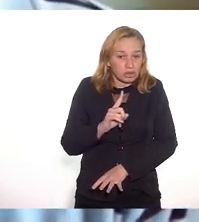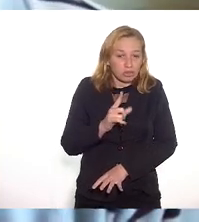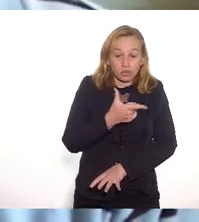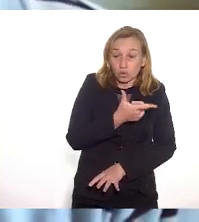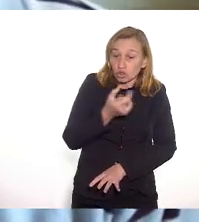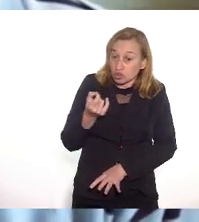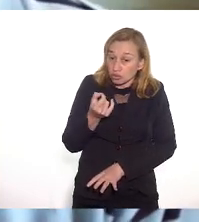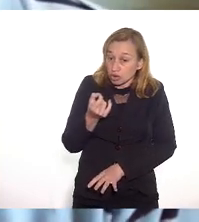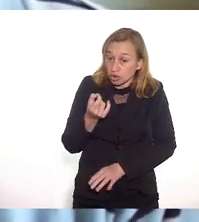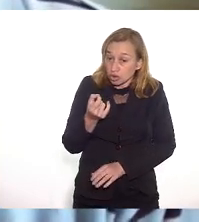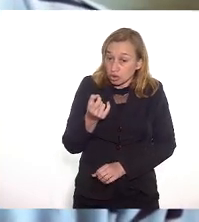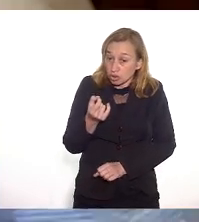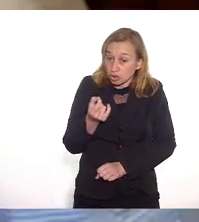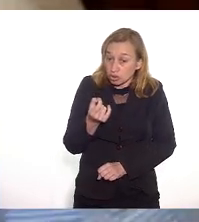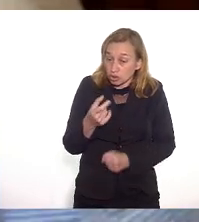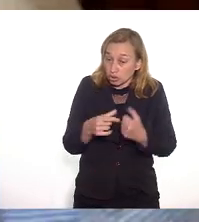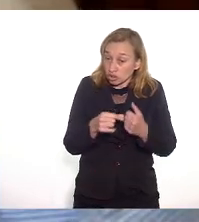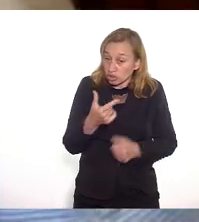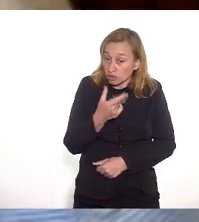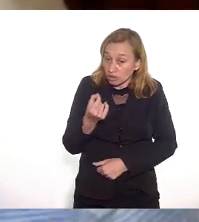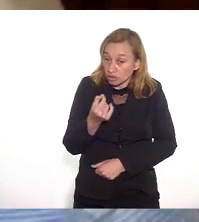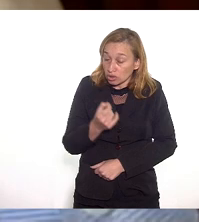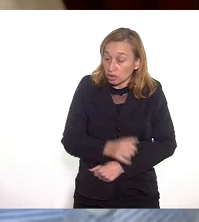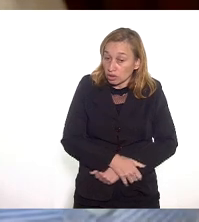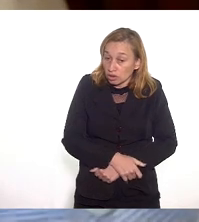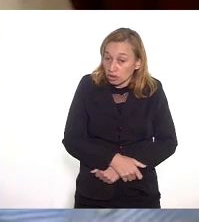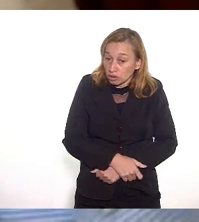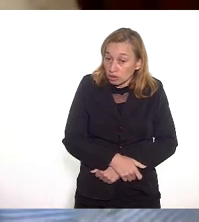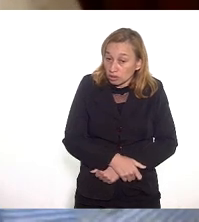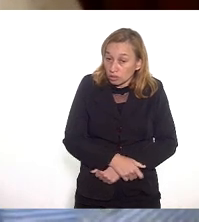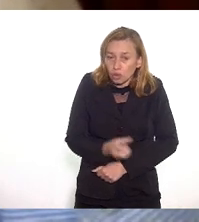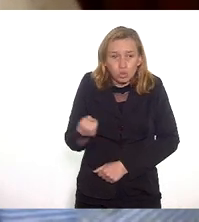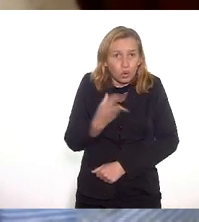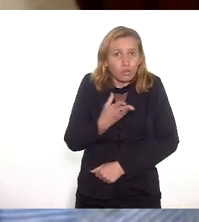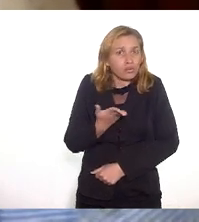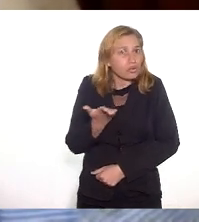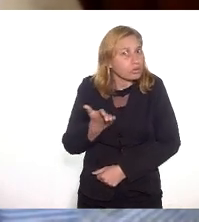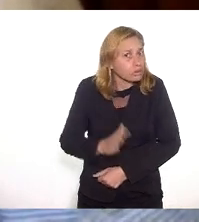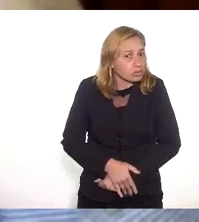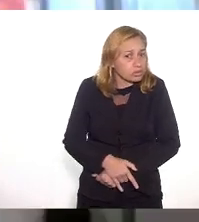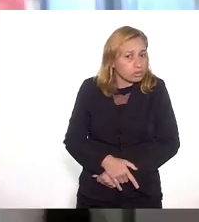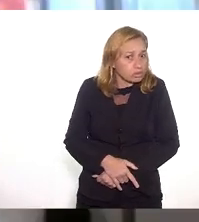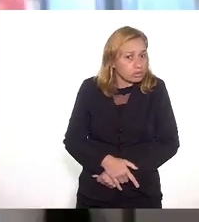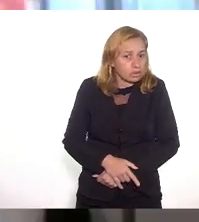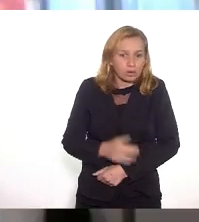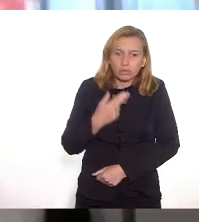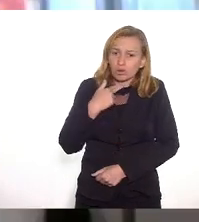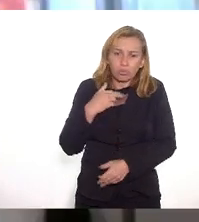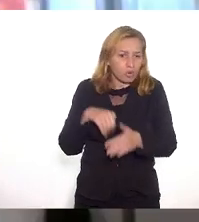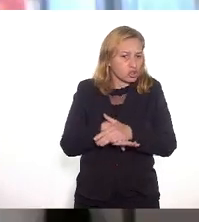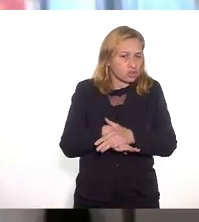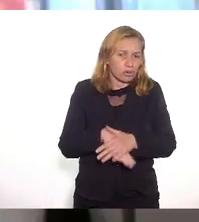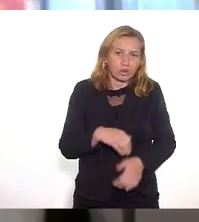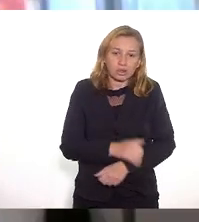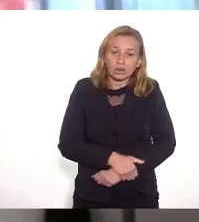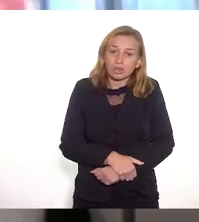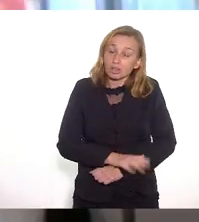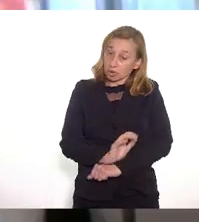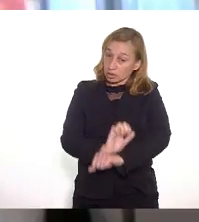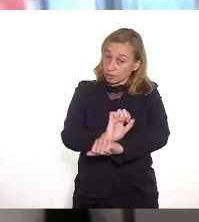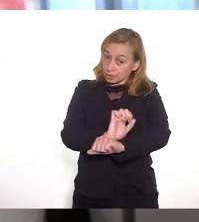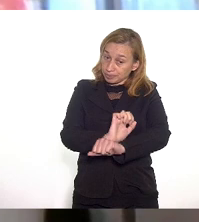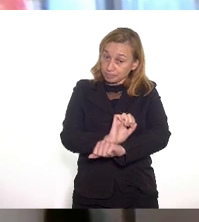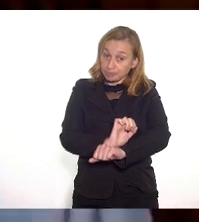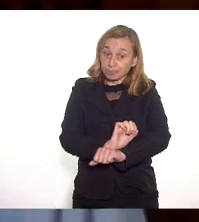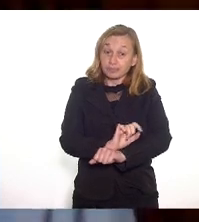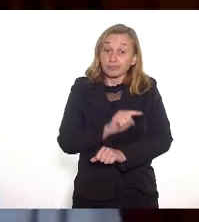20... Né? De autoria, né? Projeto novíssimo. Não pode estar arquivado. Não, é o seguinte,